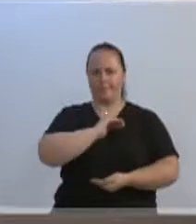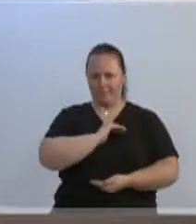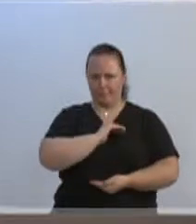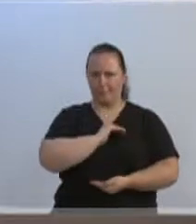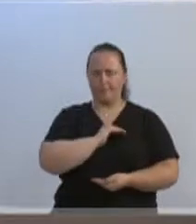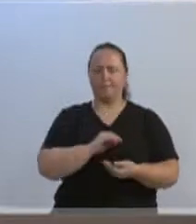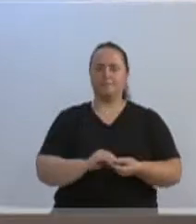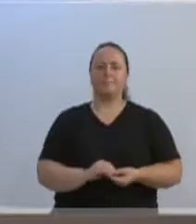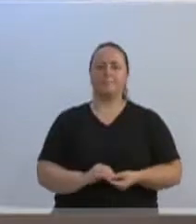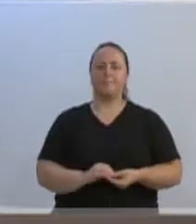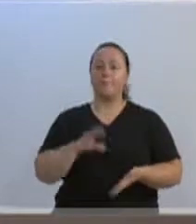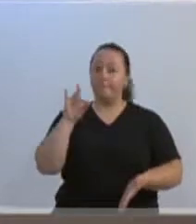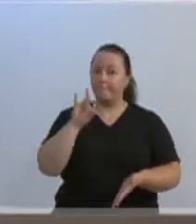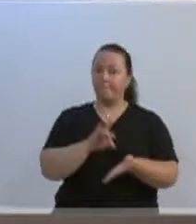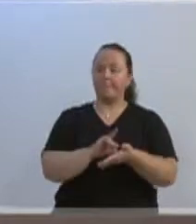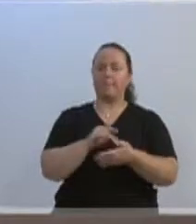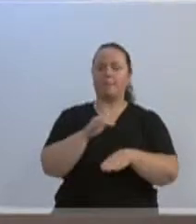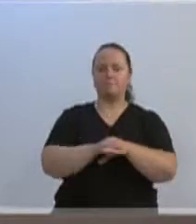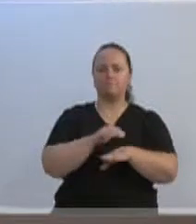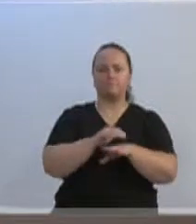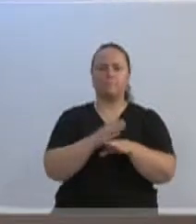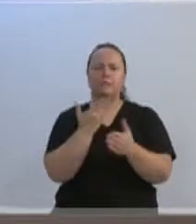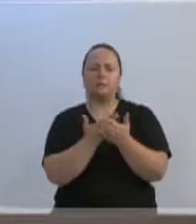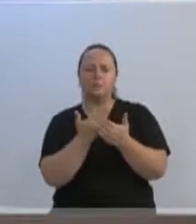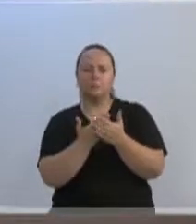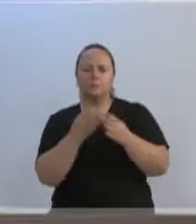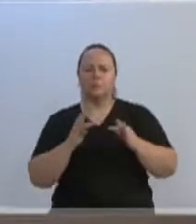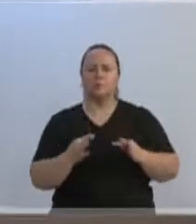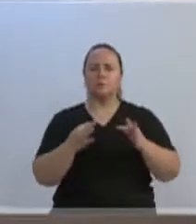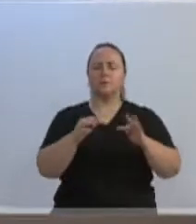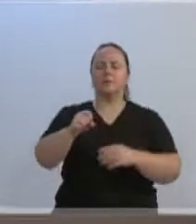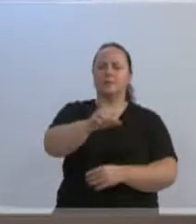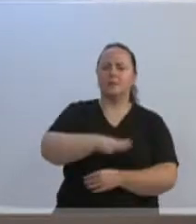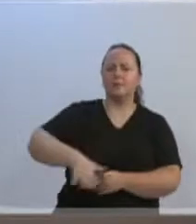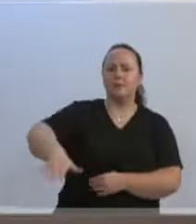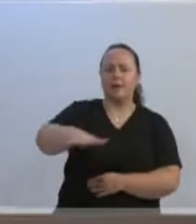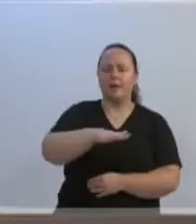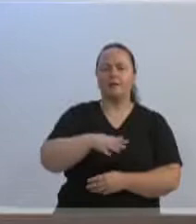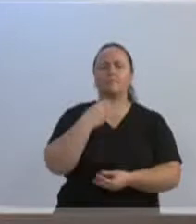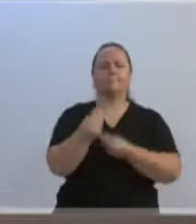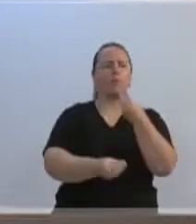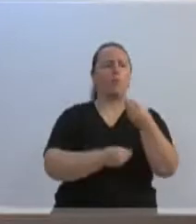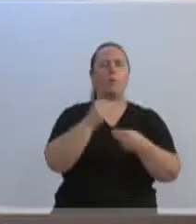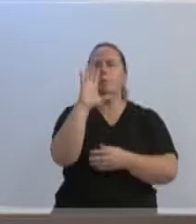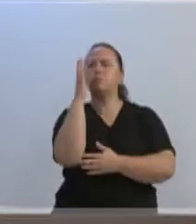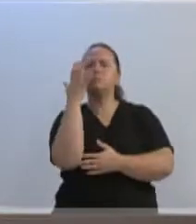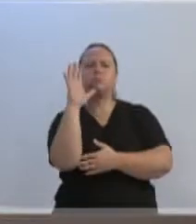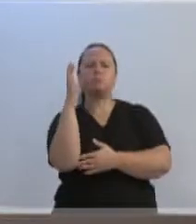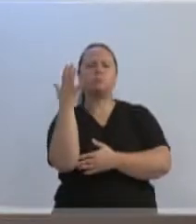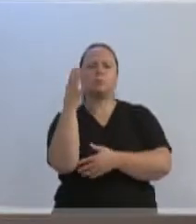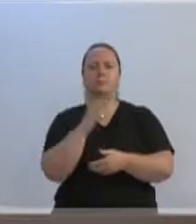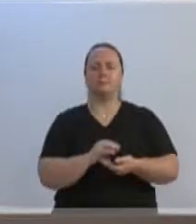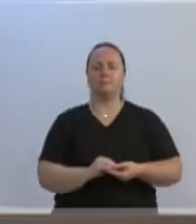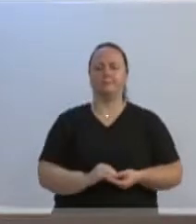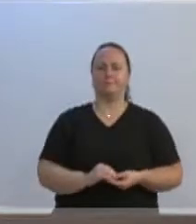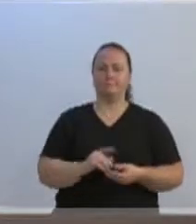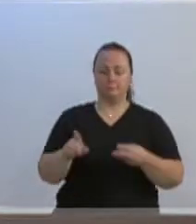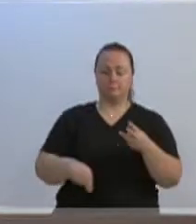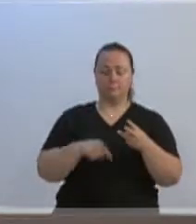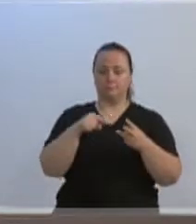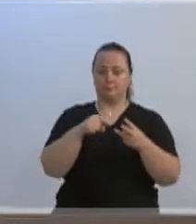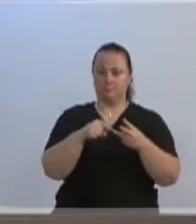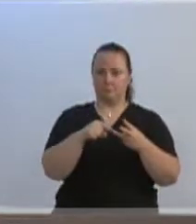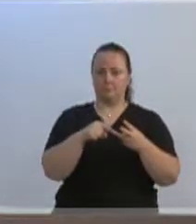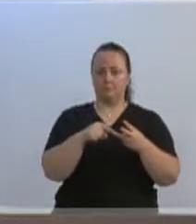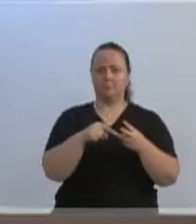realizar estudos e análises técnicas sociais sobre catástrofes climáticas 3 trabalhar